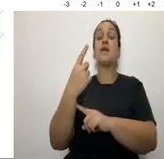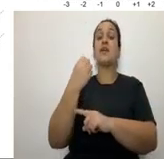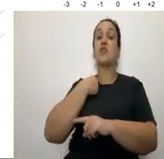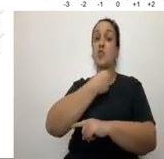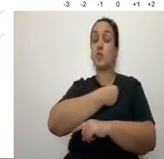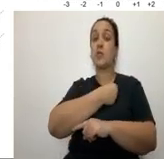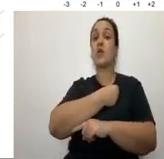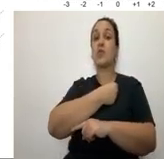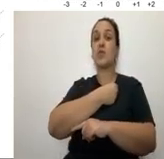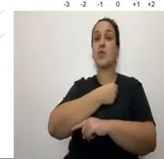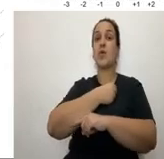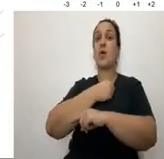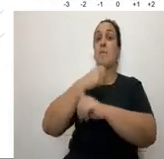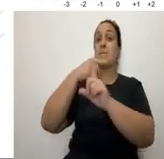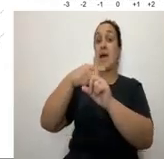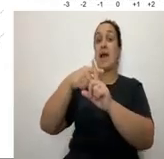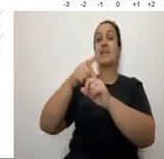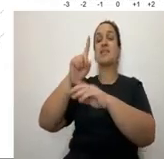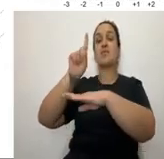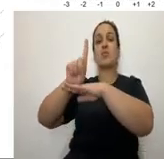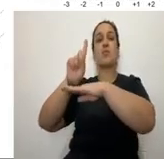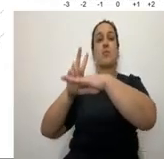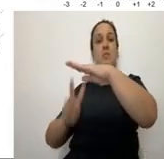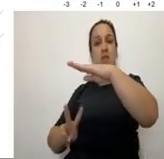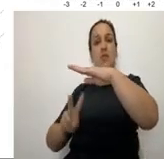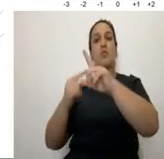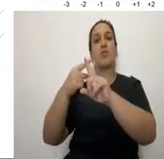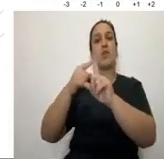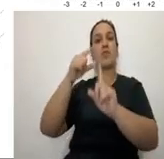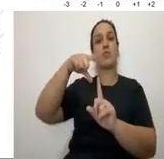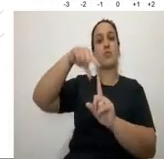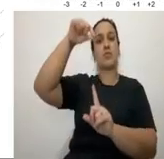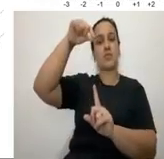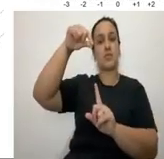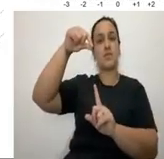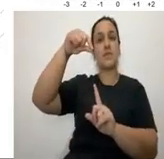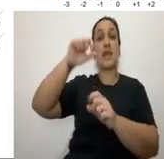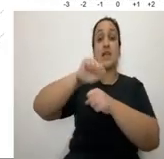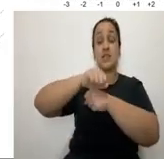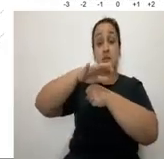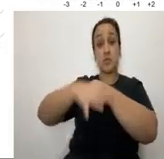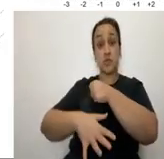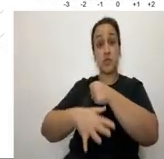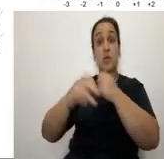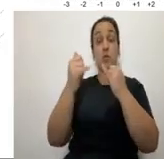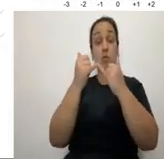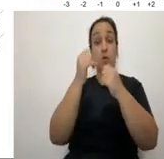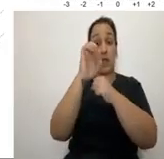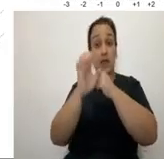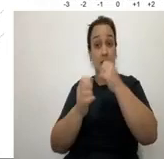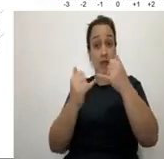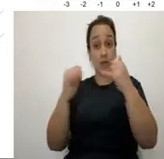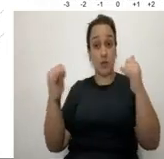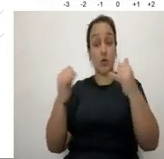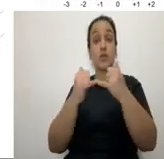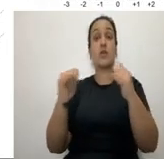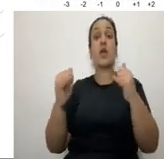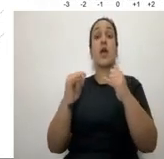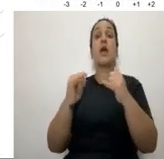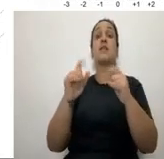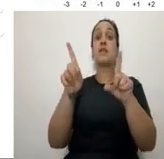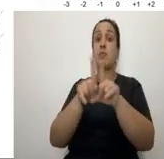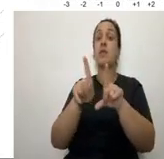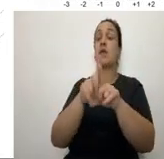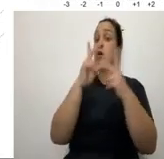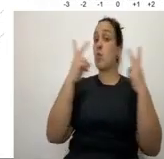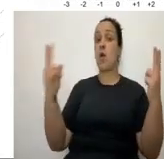1 e número quântico spin mais meio. Na distribuição eletrônica também segue a mesma regra. Ó. O